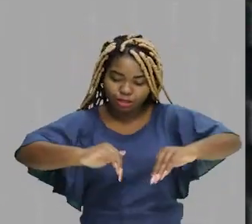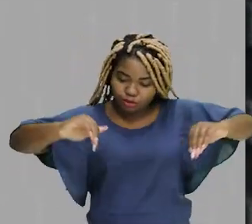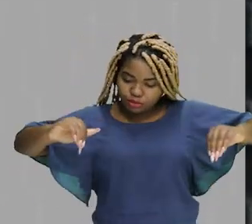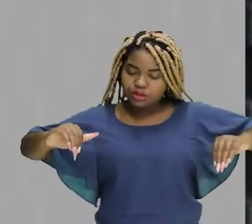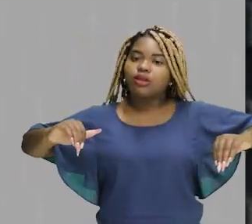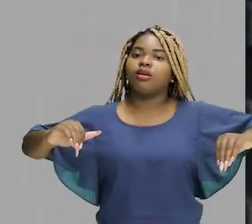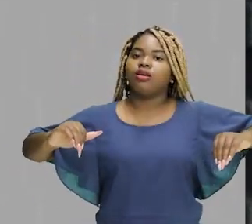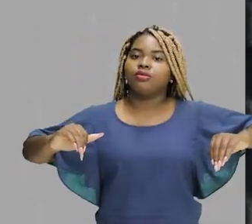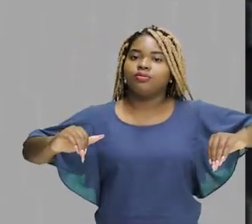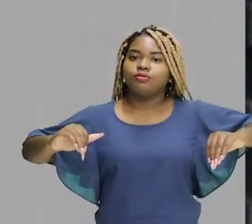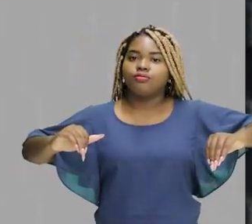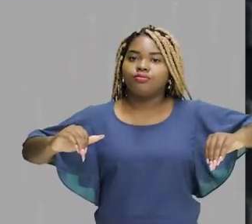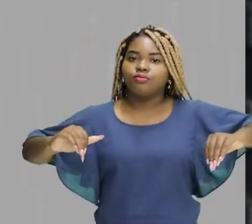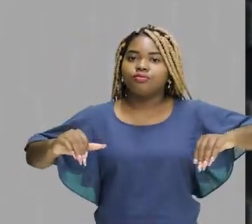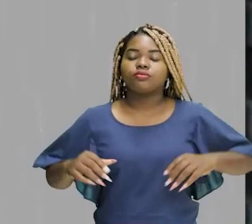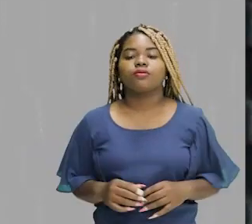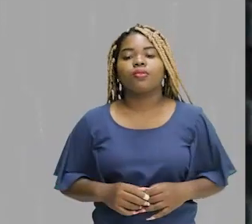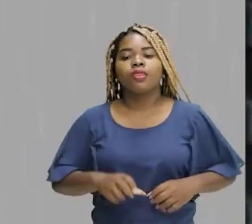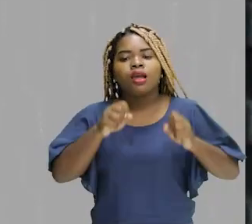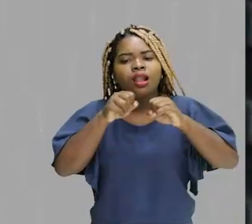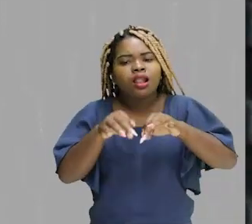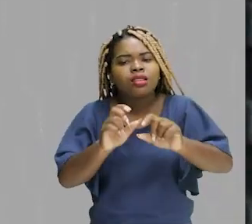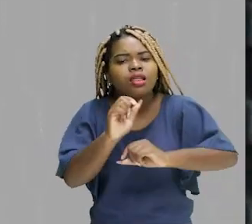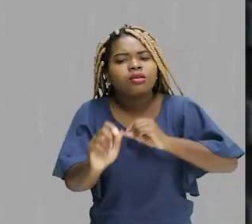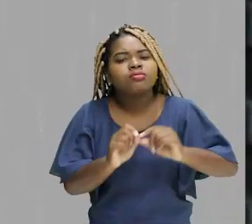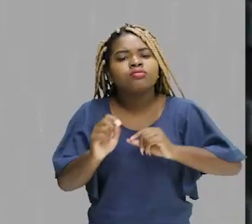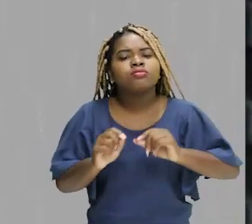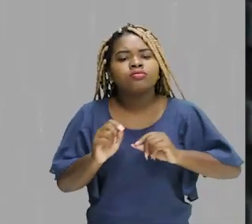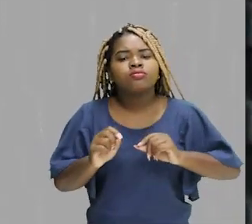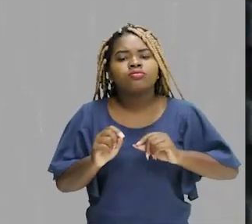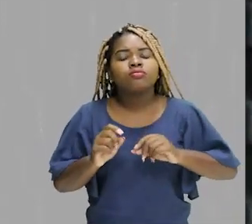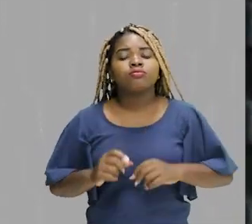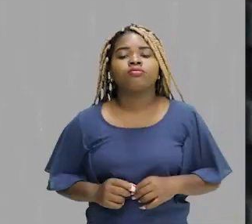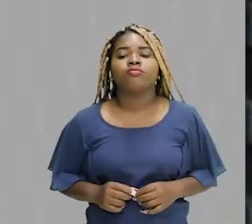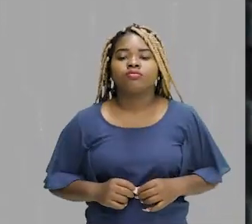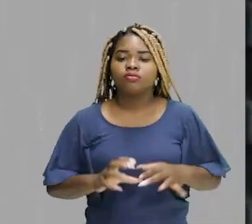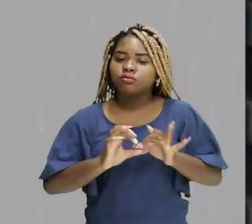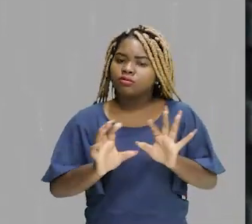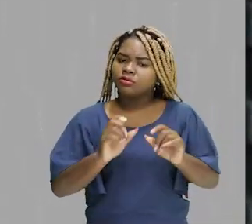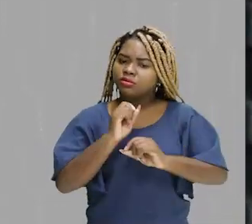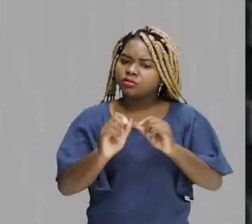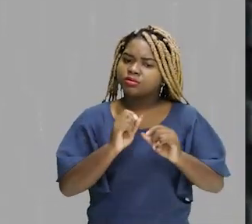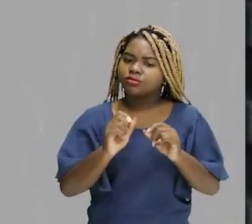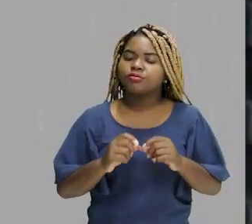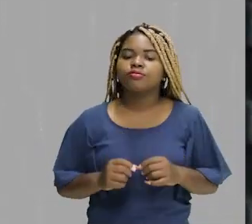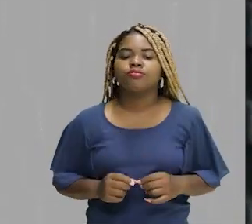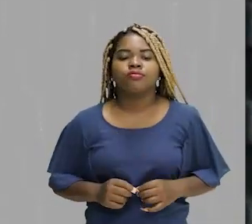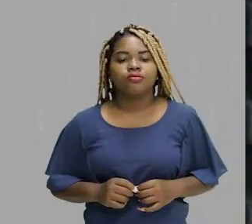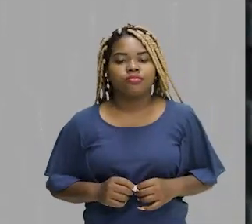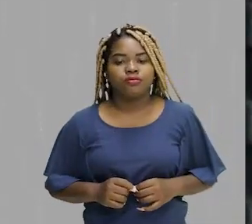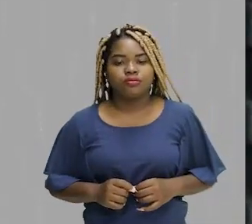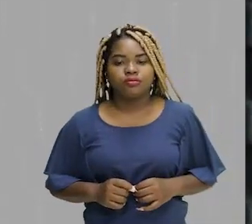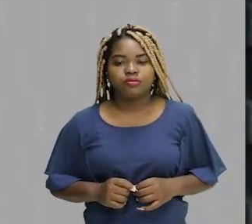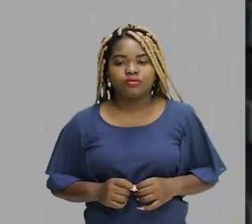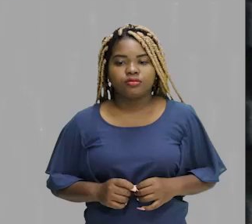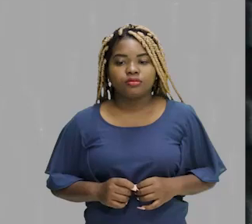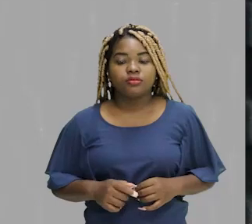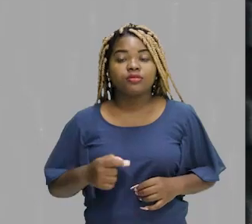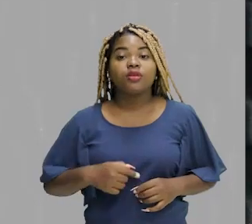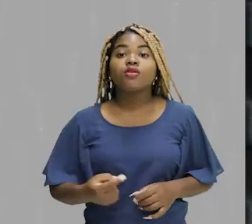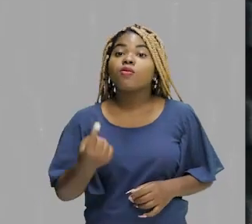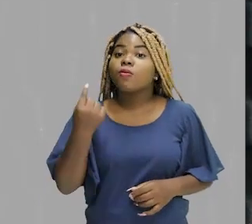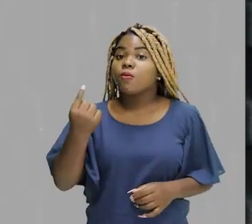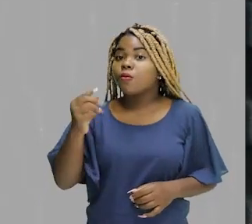dessas cargas, liberando, olha só, importante agora, liberando pelo menos um